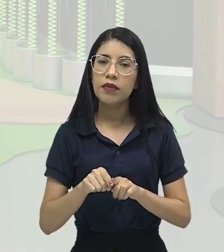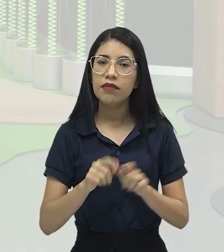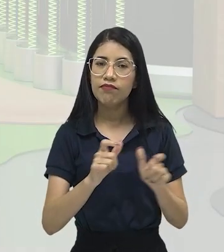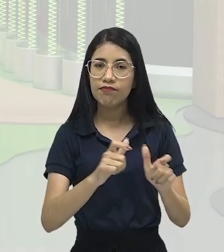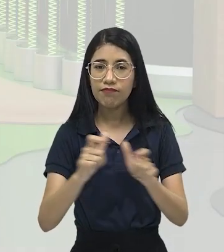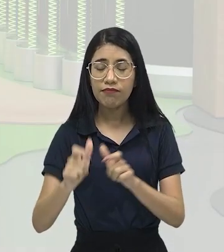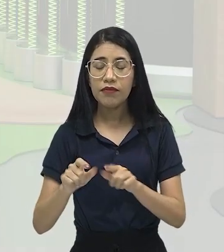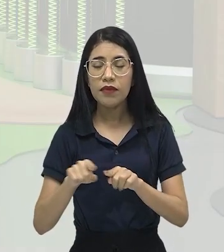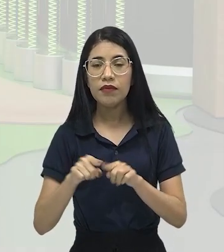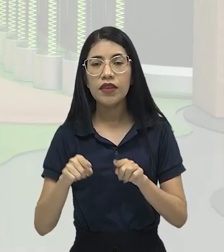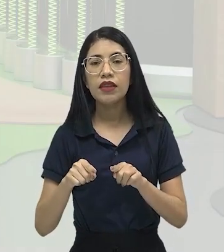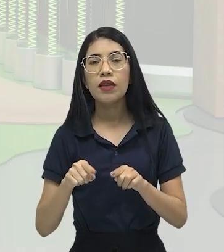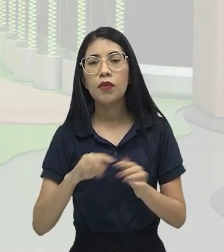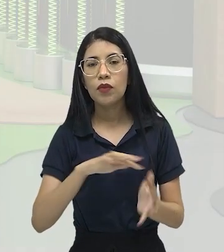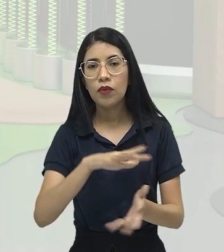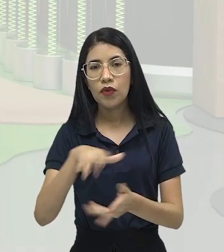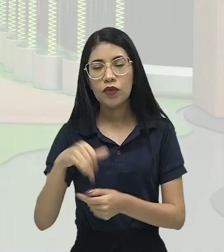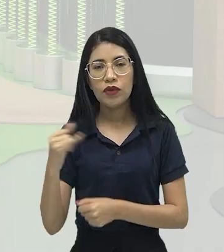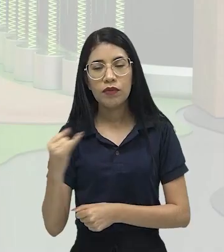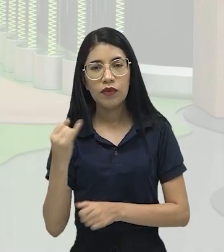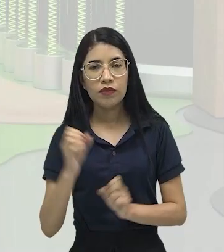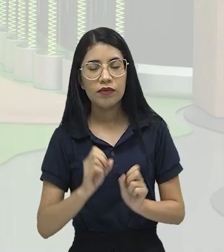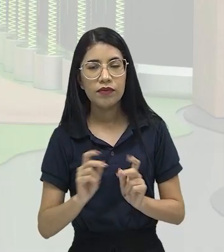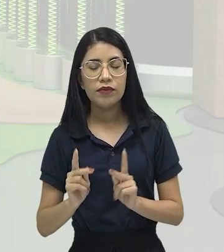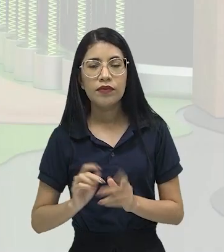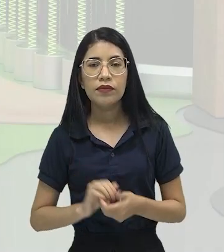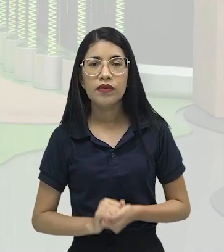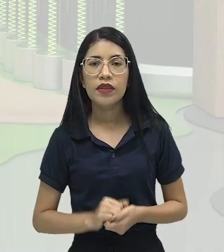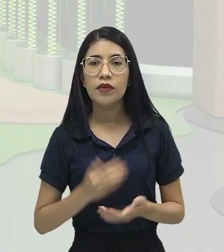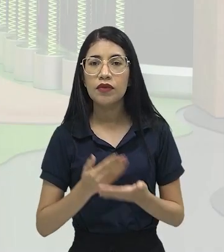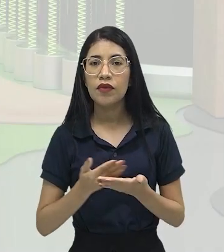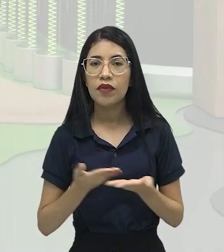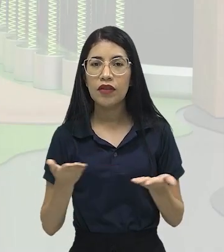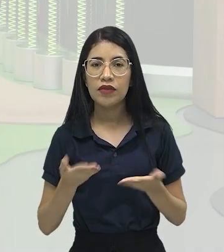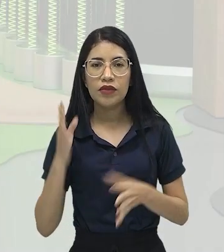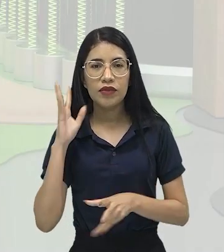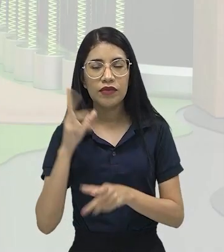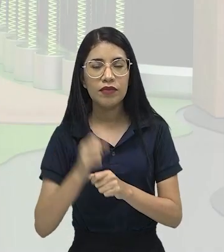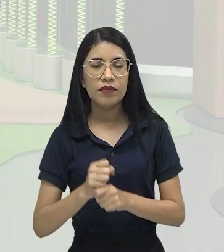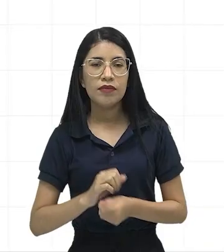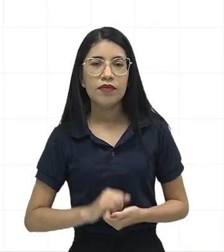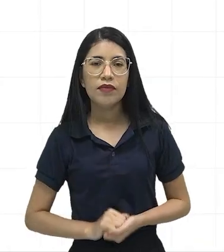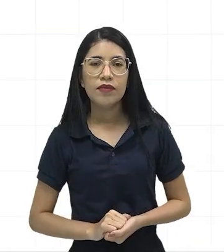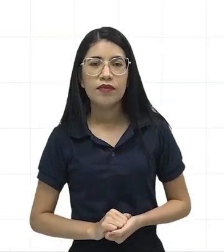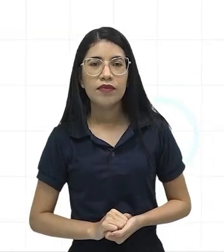da região norte, mas também para todo mundo, certo? Essa foi a nossa revisão.